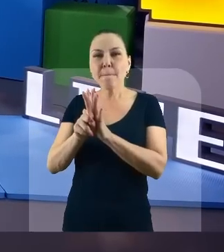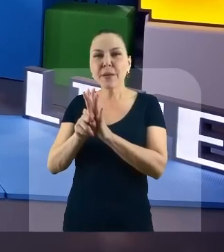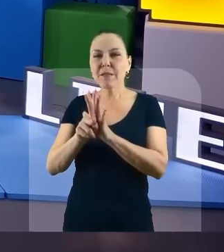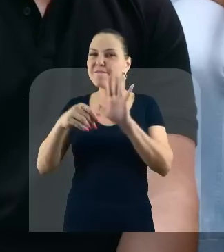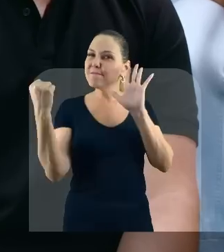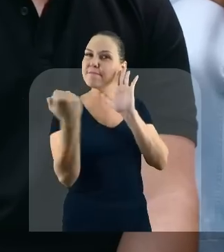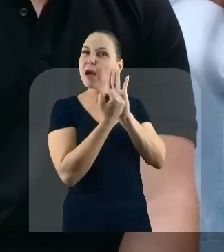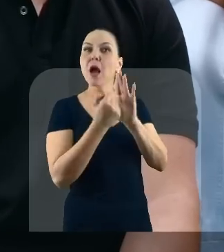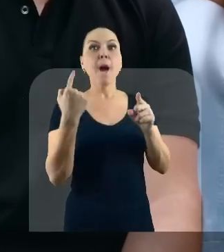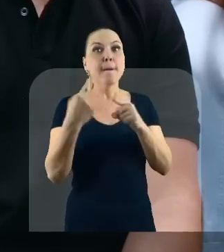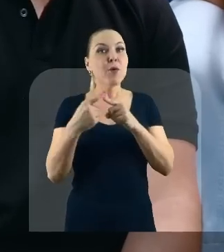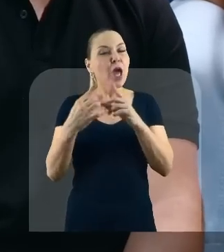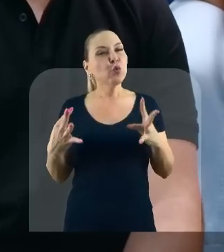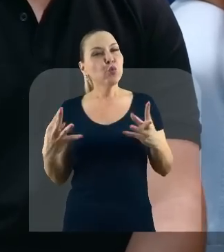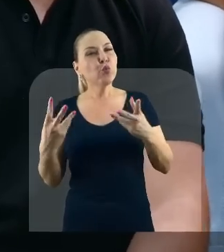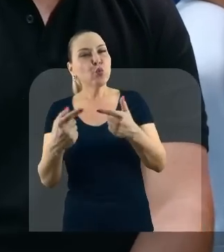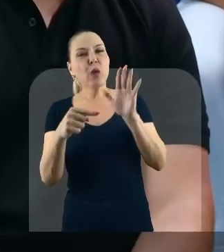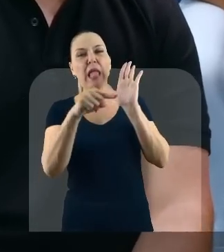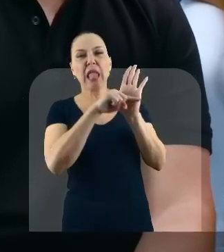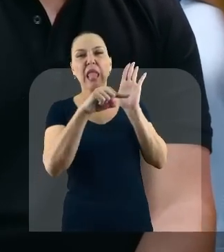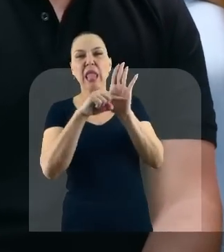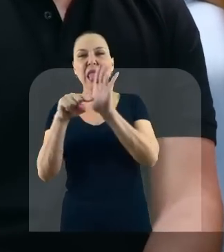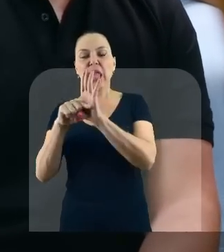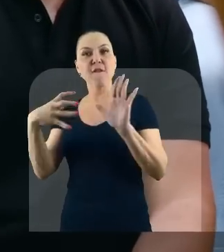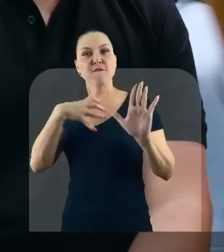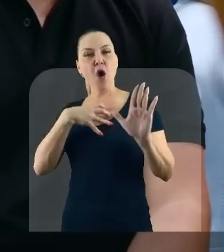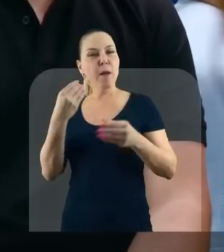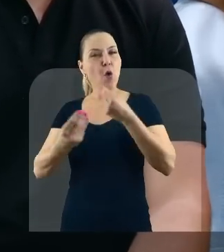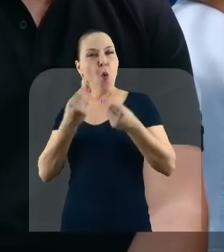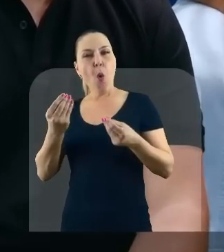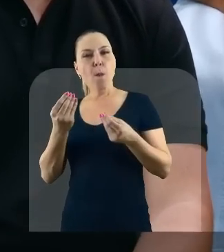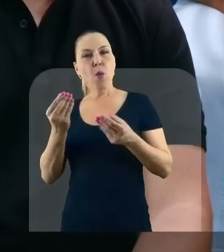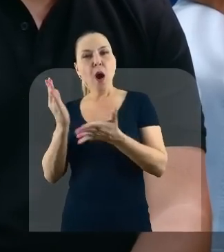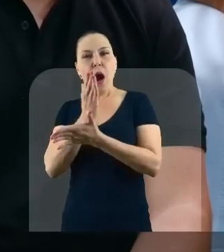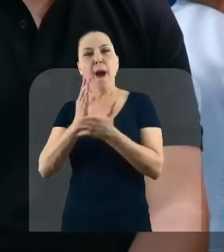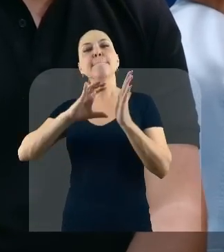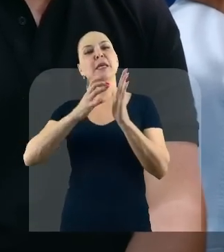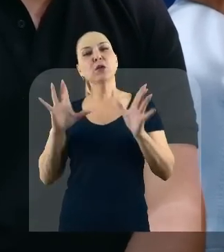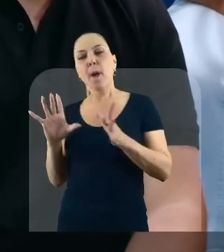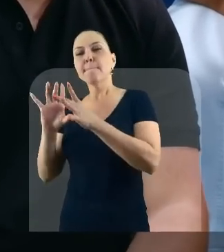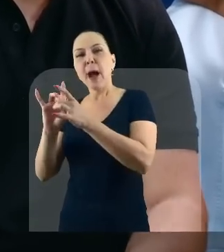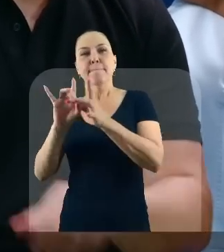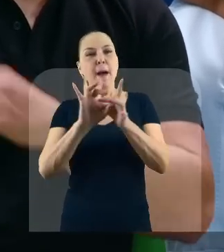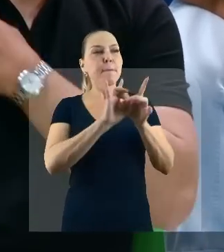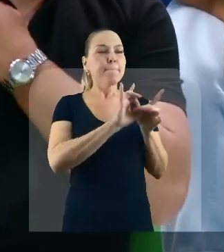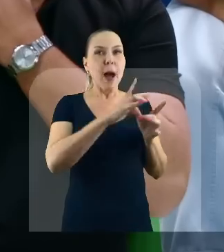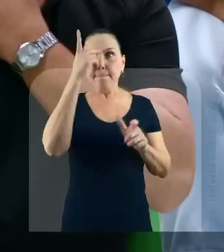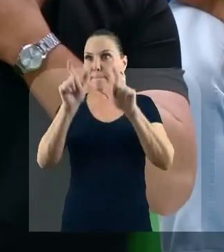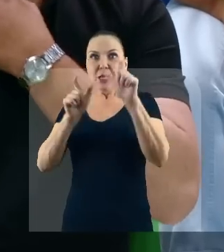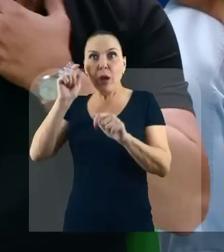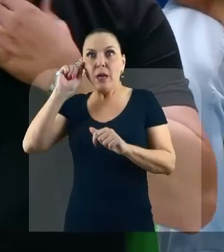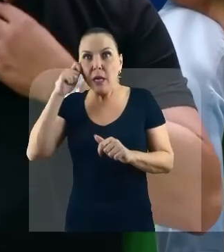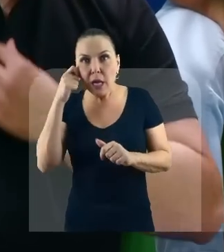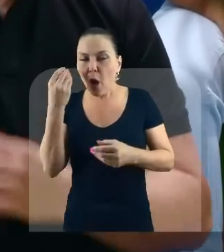ideologia. Porque tudo o que é negativo, de alguma forma, esses partidos tentam associar com as pessoas